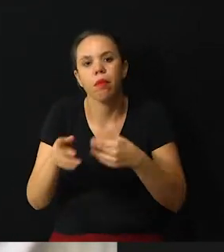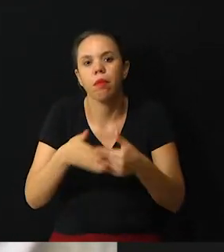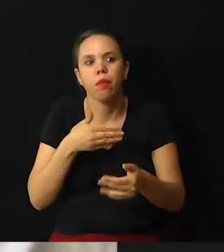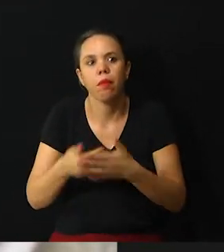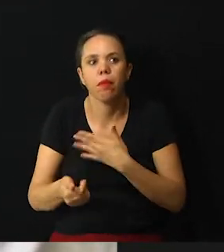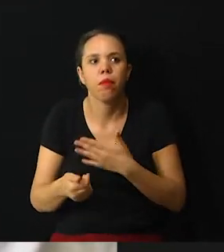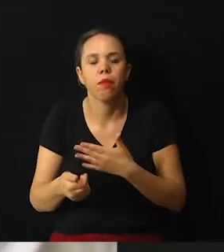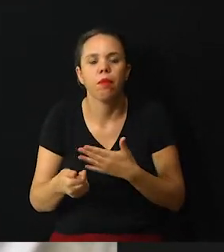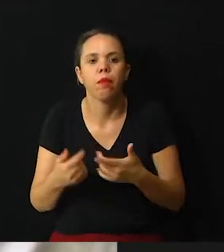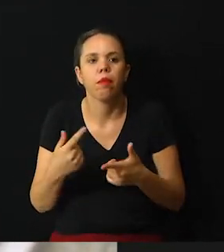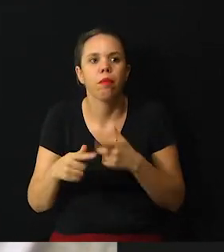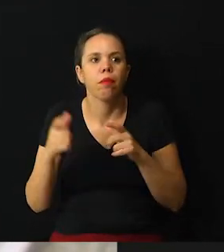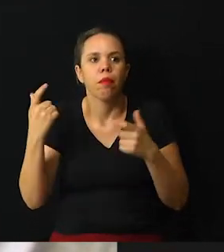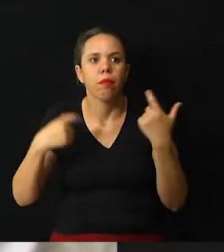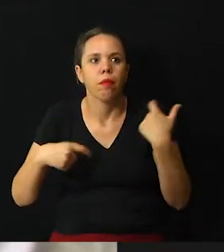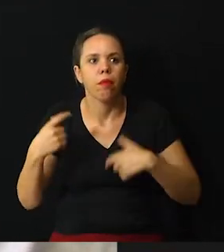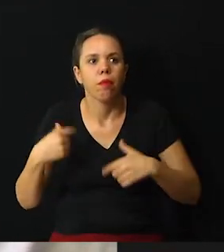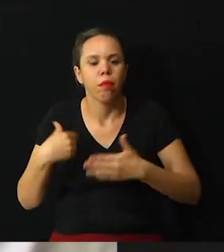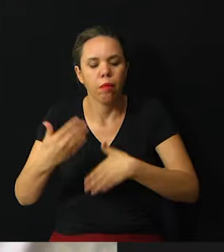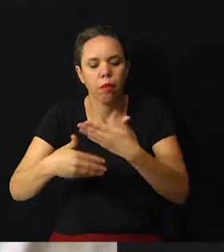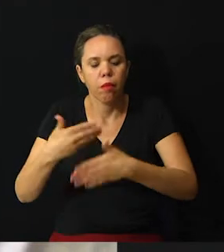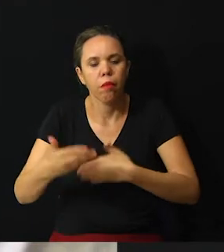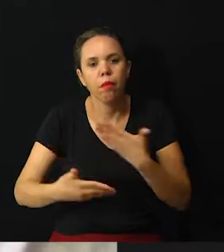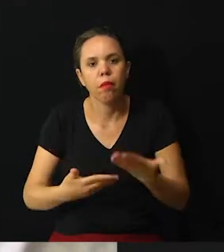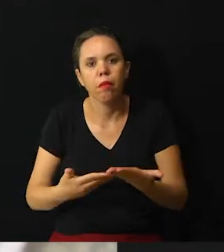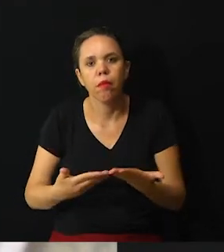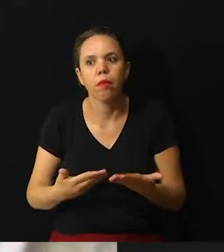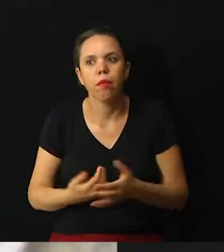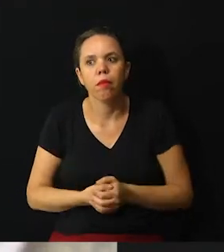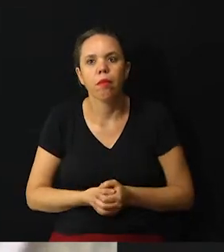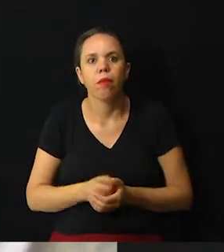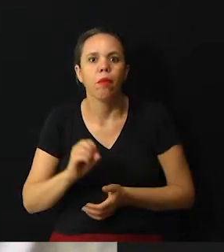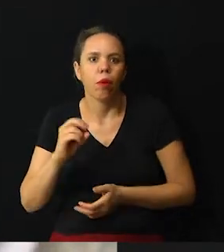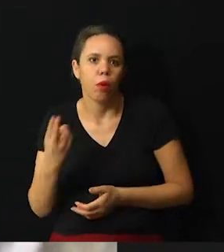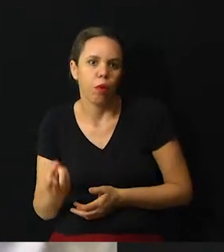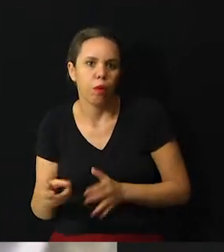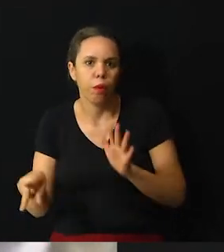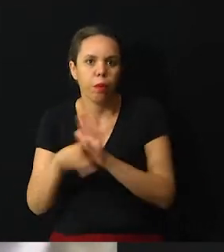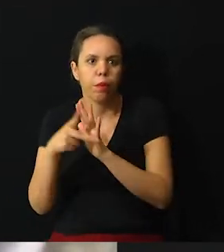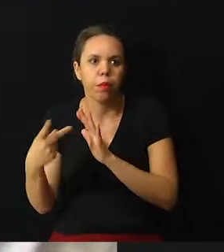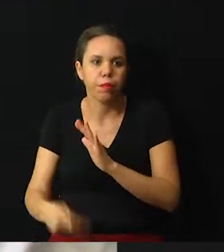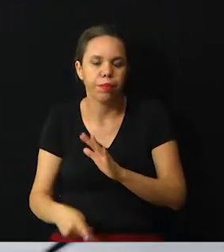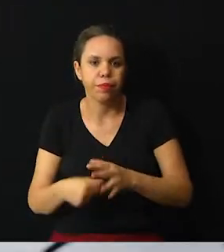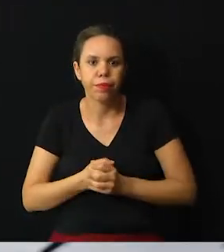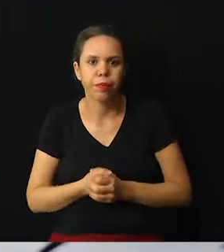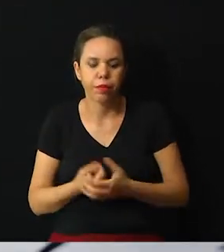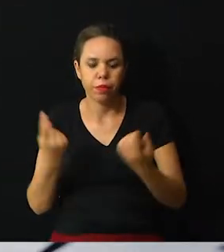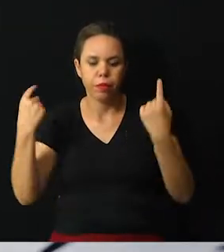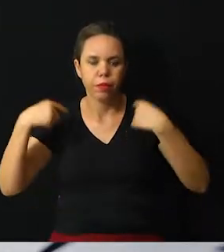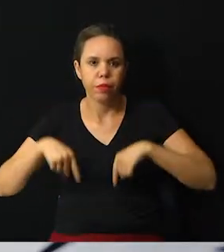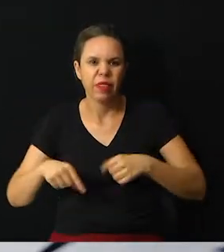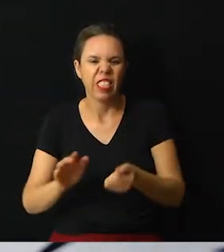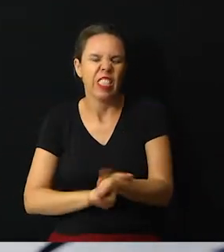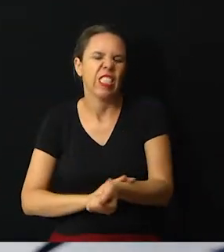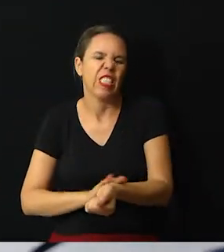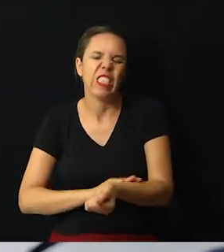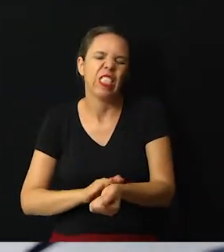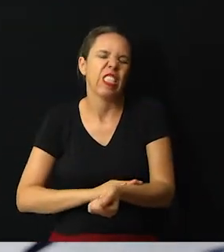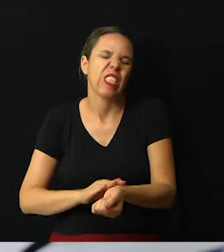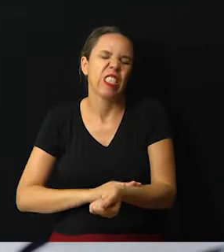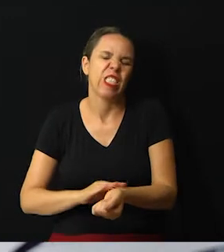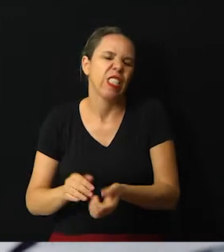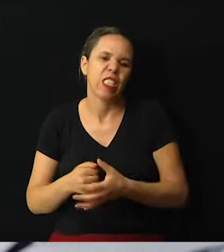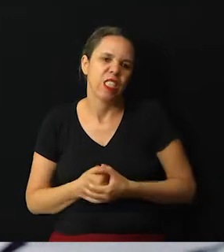que pode ser o agente desencadeador do processo que estava dormente. Ou até o próprio um quadro de estresse, um